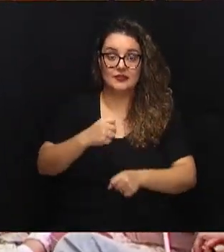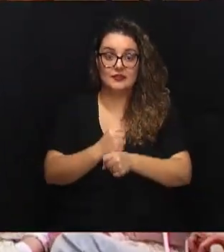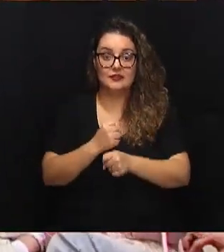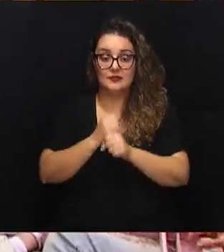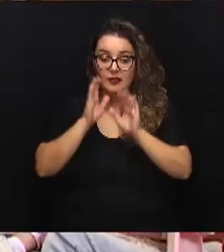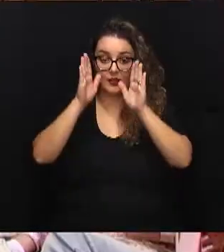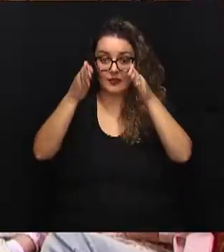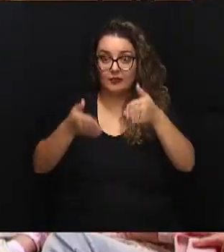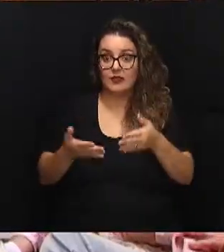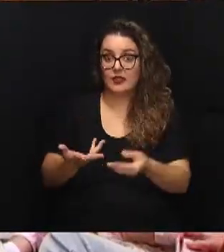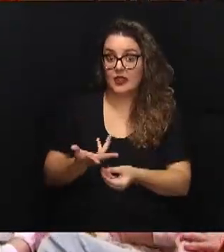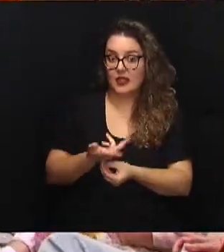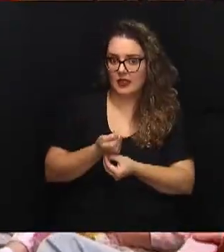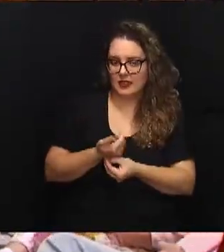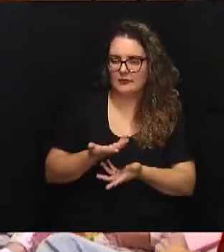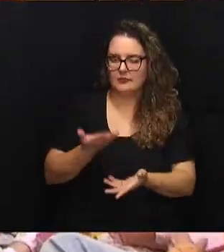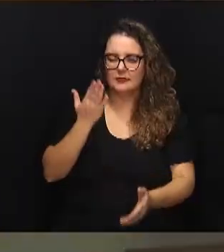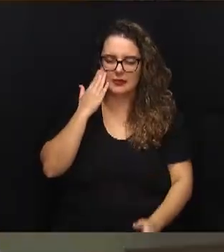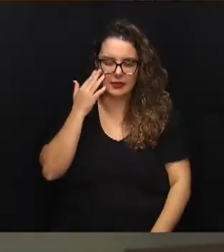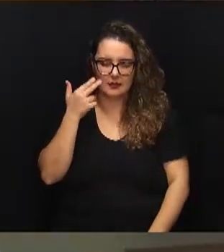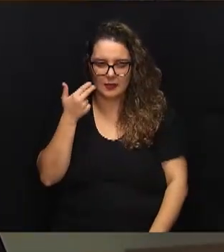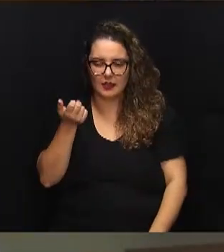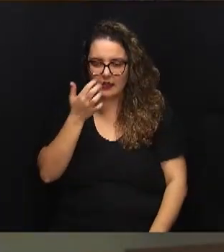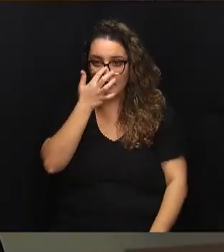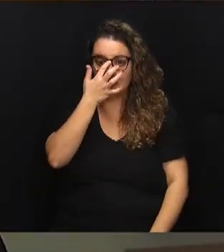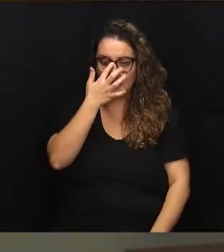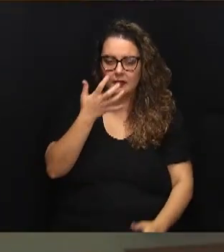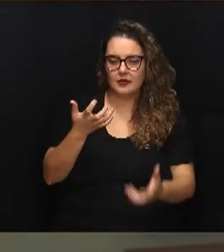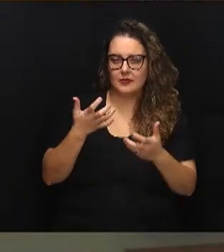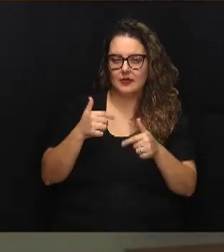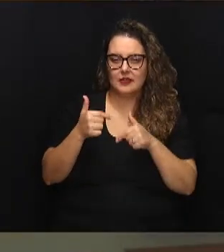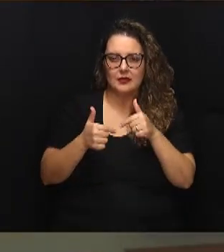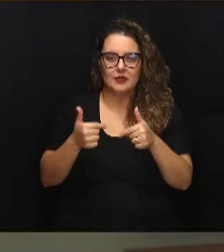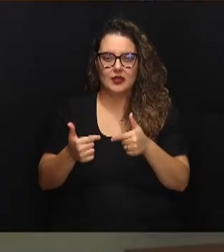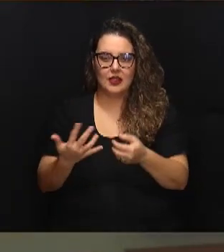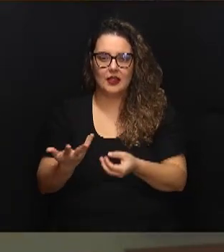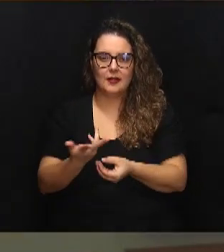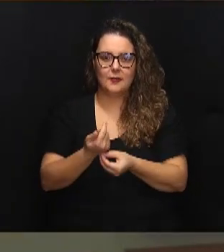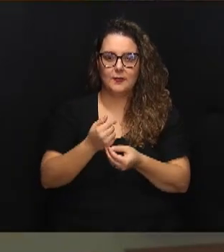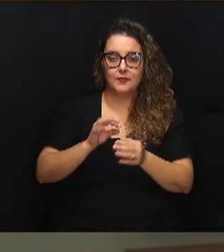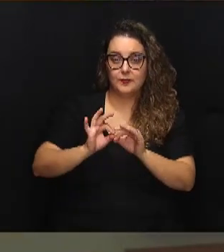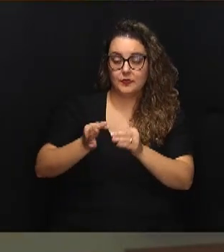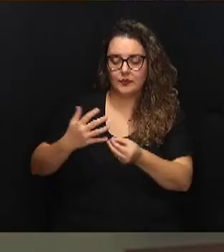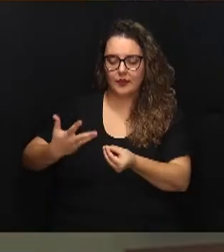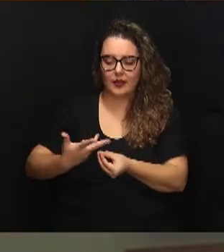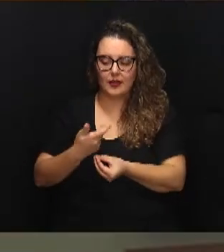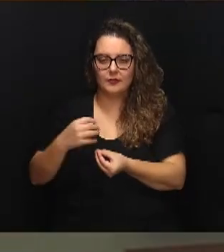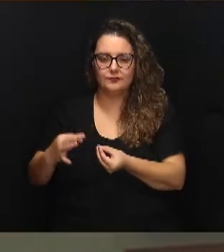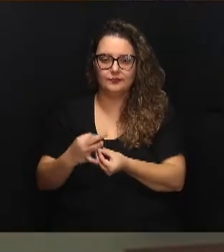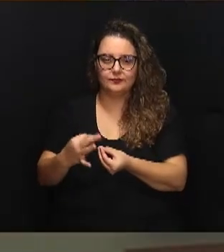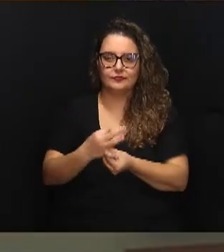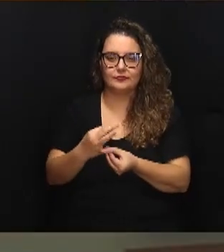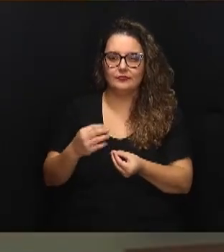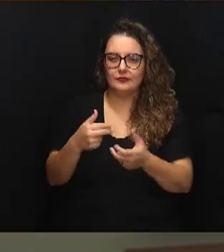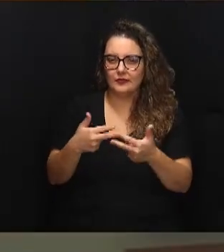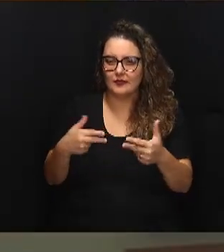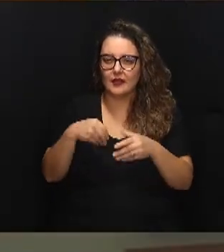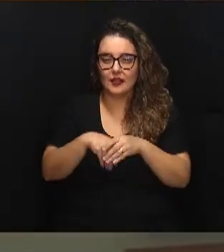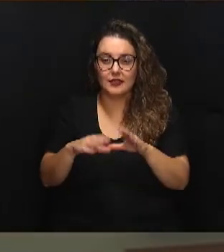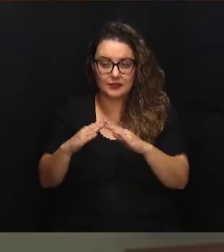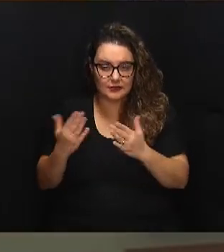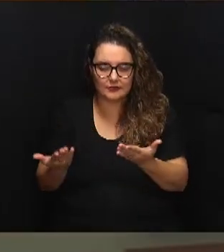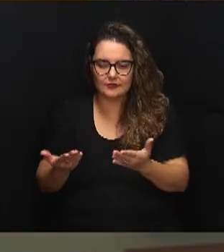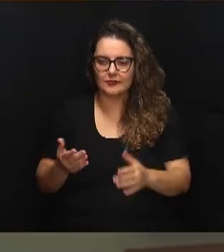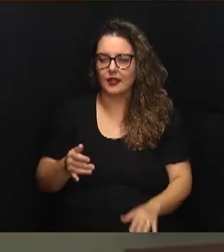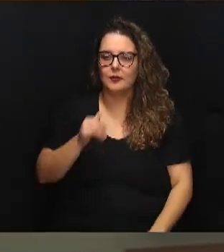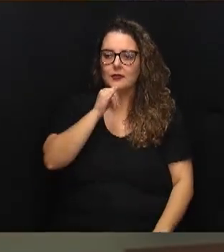muito na arte, sabe, Rafa? Eu queria muito trabalhar a arte, queria muito trabalhar o artesanato, aquela coisa que a gente tem em casa, né? Então vamos